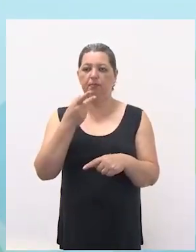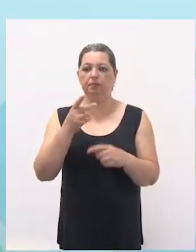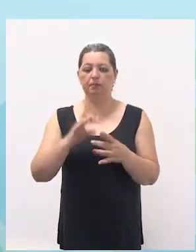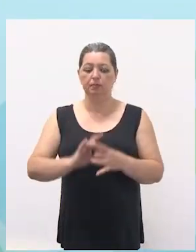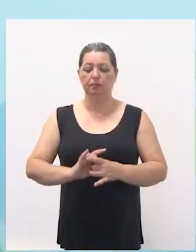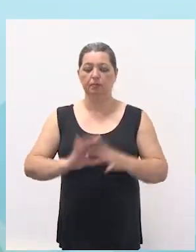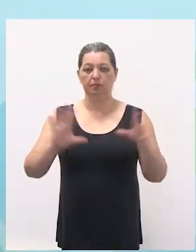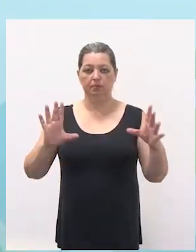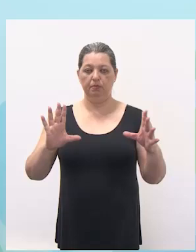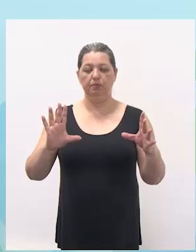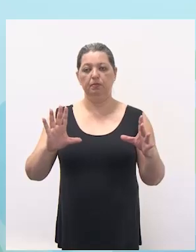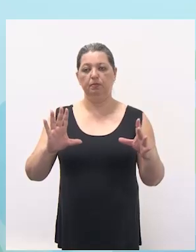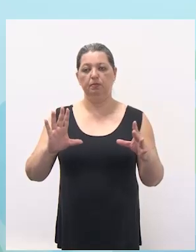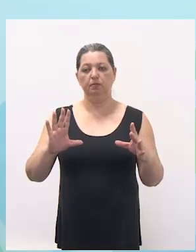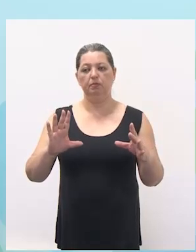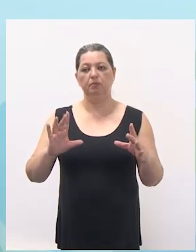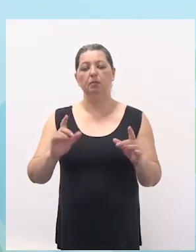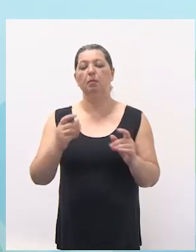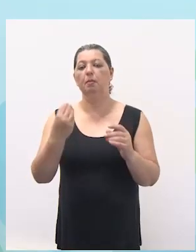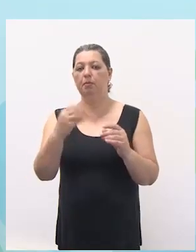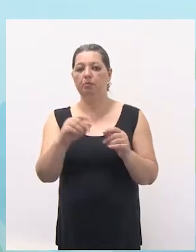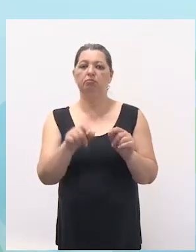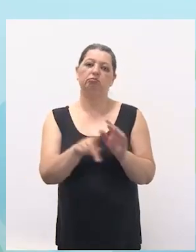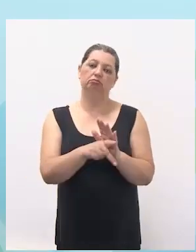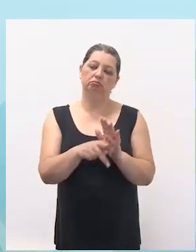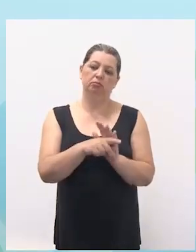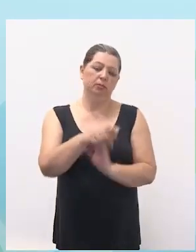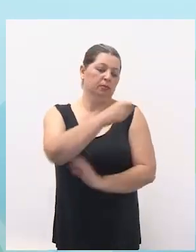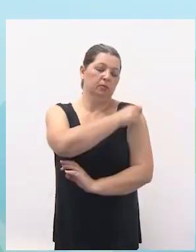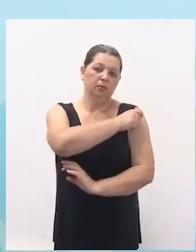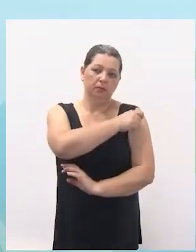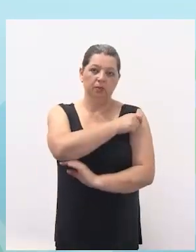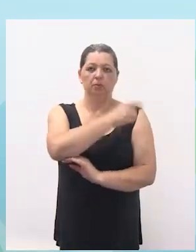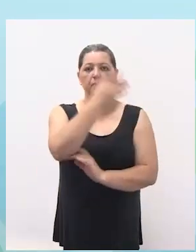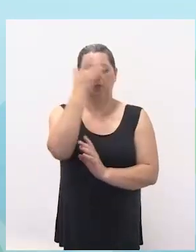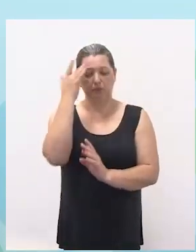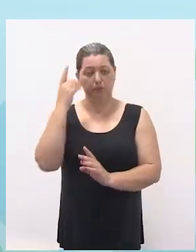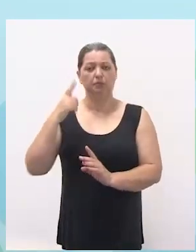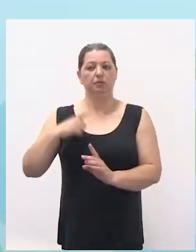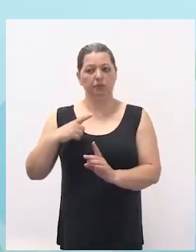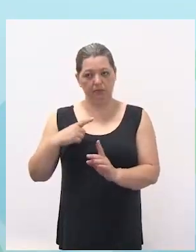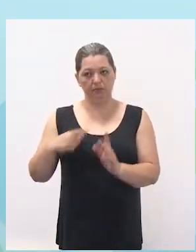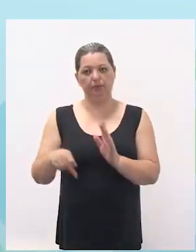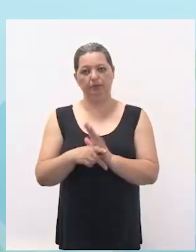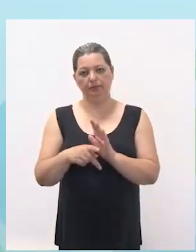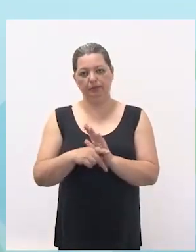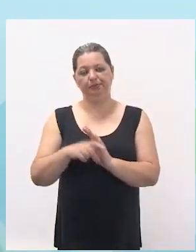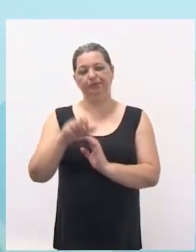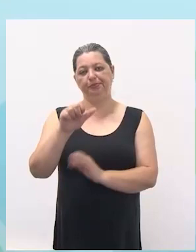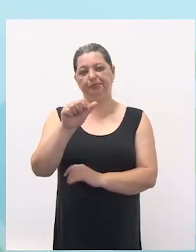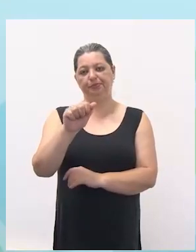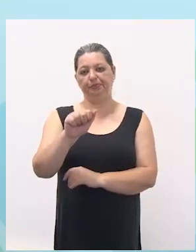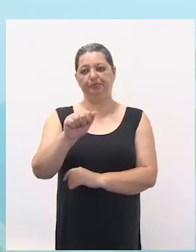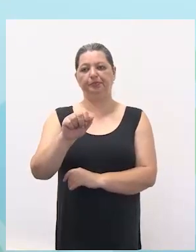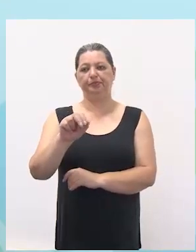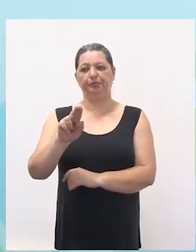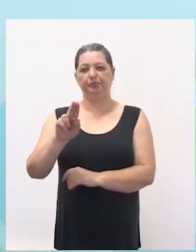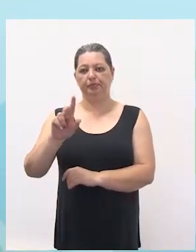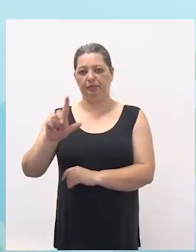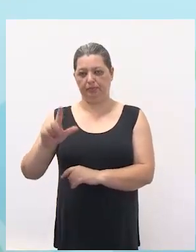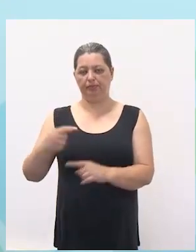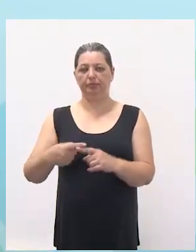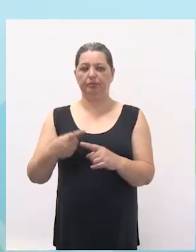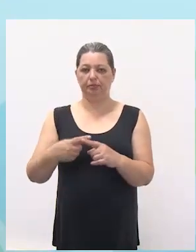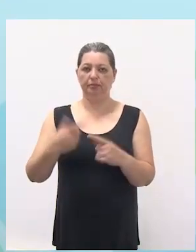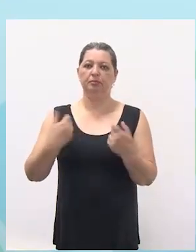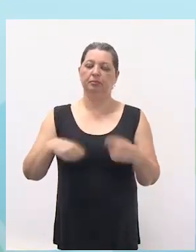permissão, você coloque que sejam sejam pessoas que tenham o domínio @AL, porque daí ele tem que se